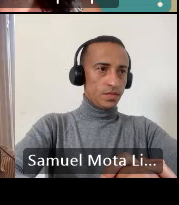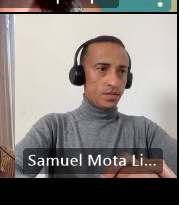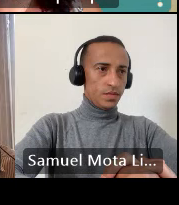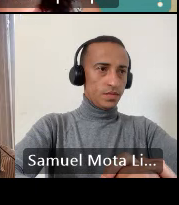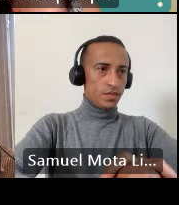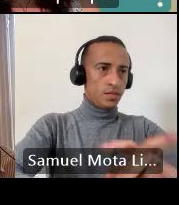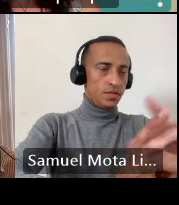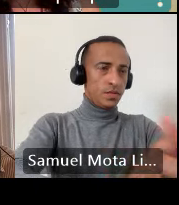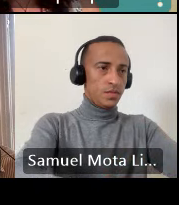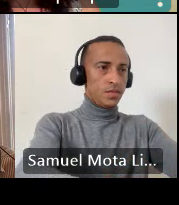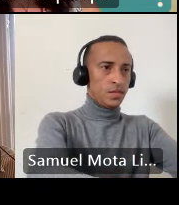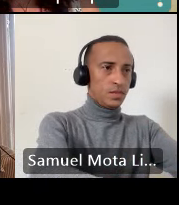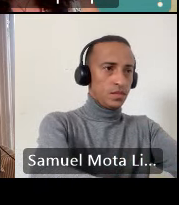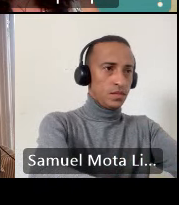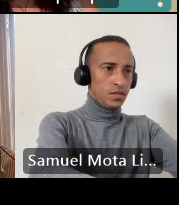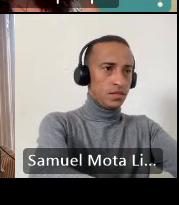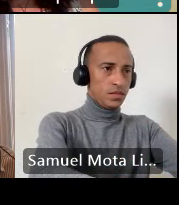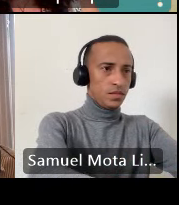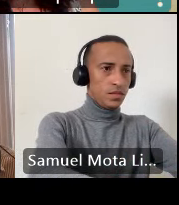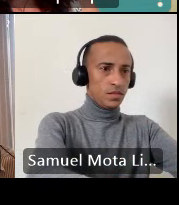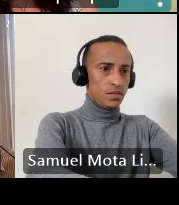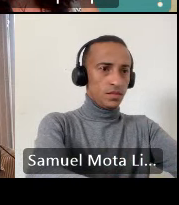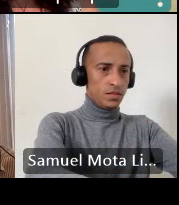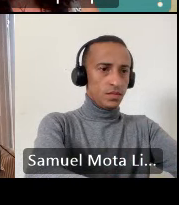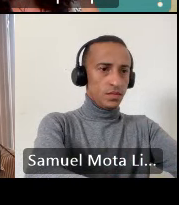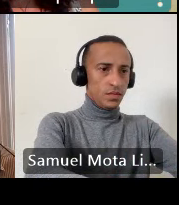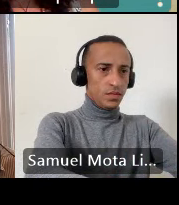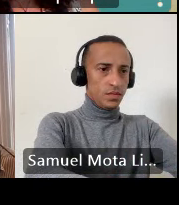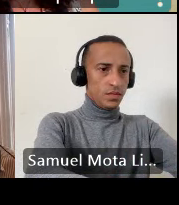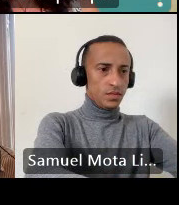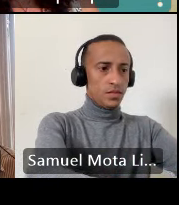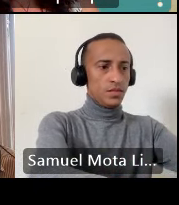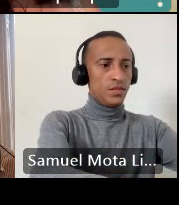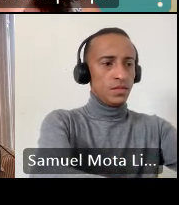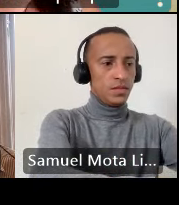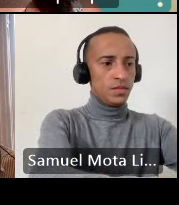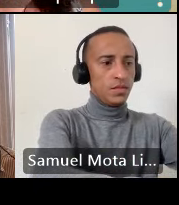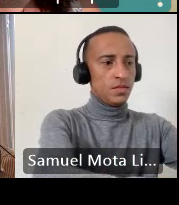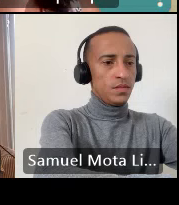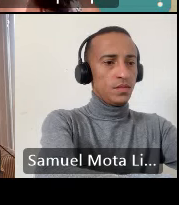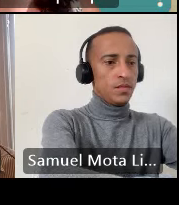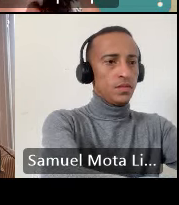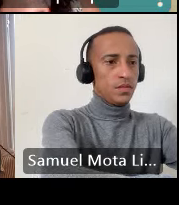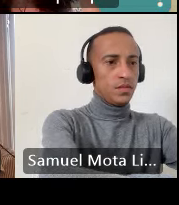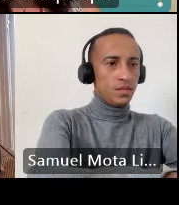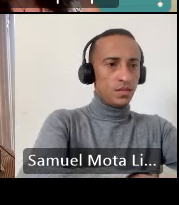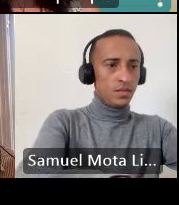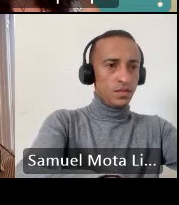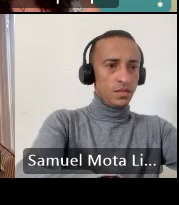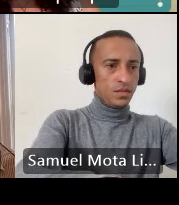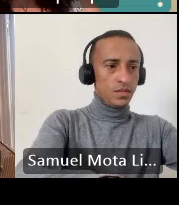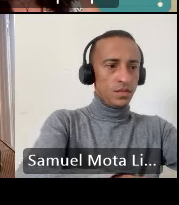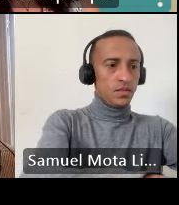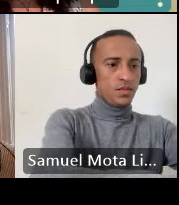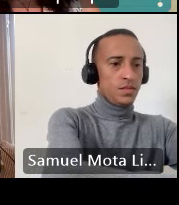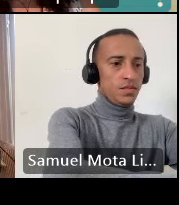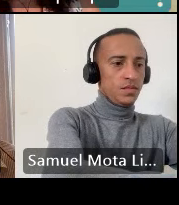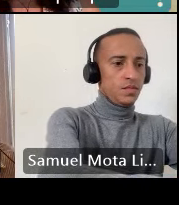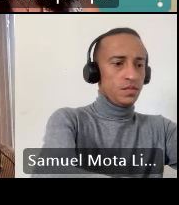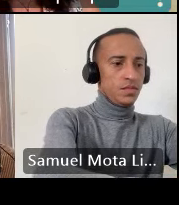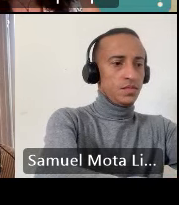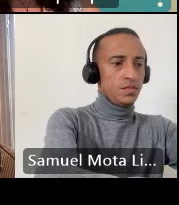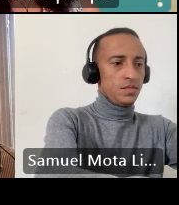o melhor possível né o mais embasadas possíveis o mais cente possível o mais legal possível E aí a gente tem o controle interno